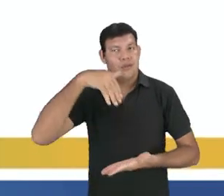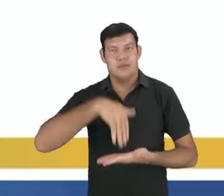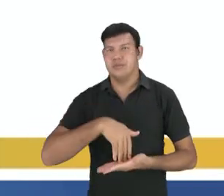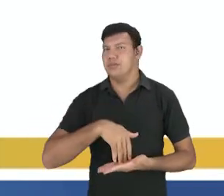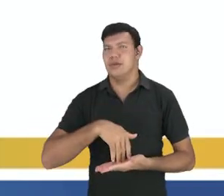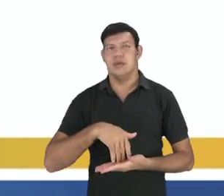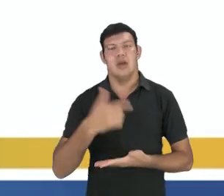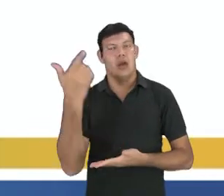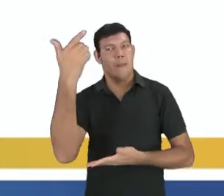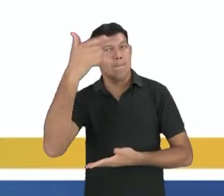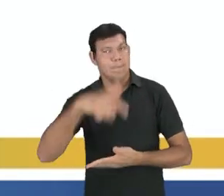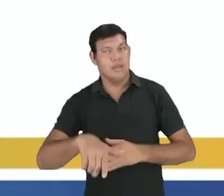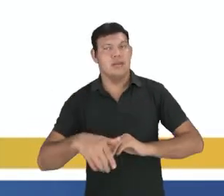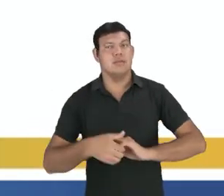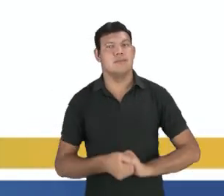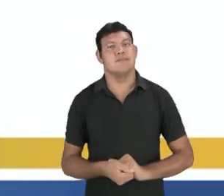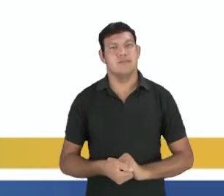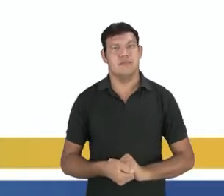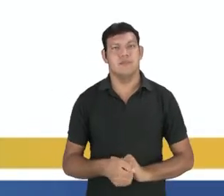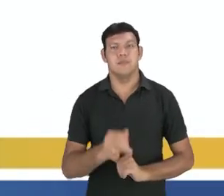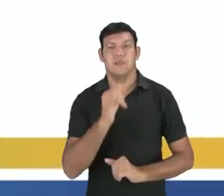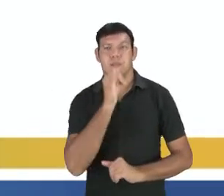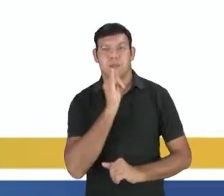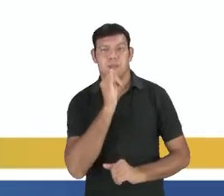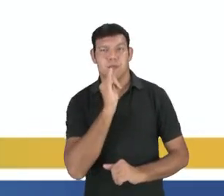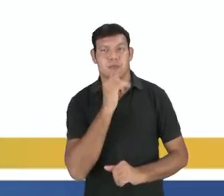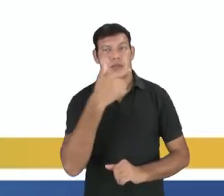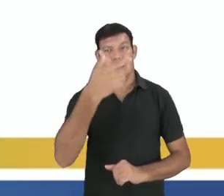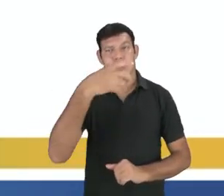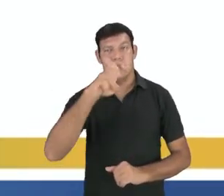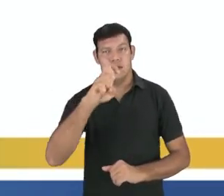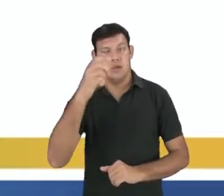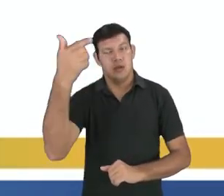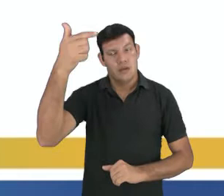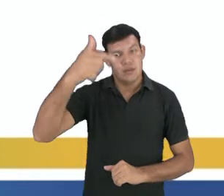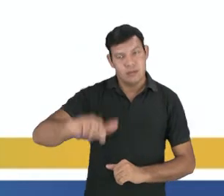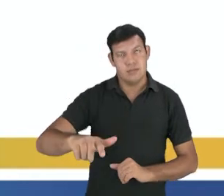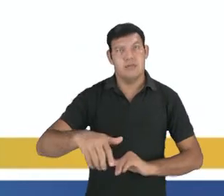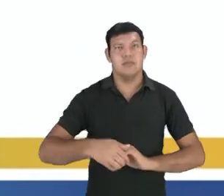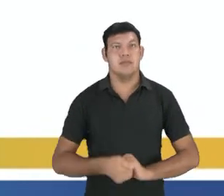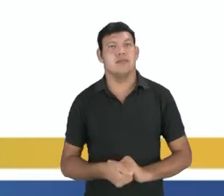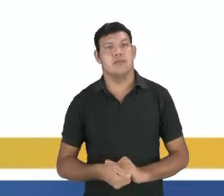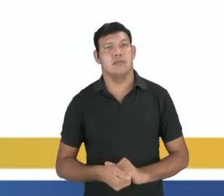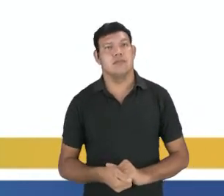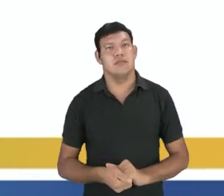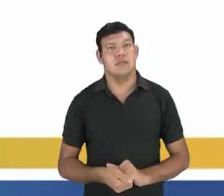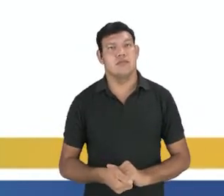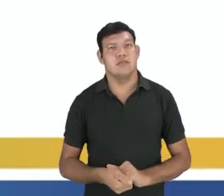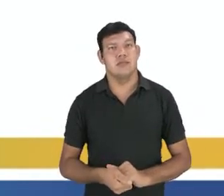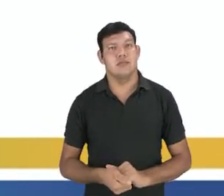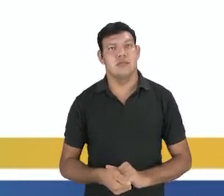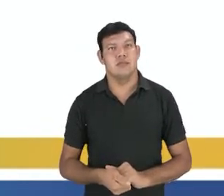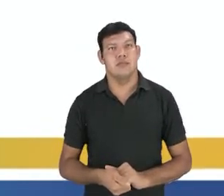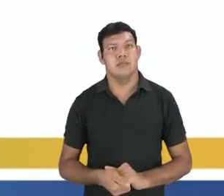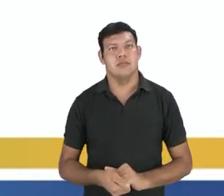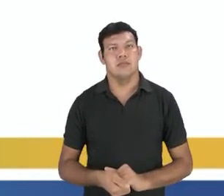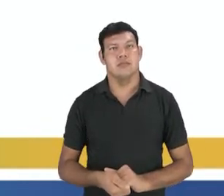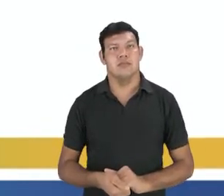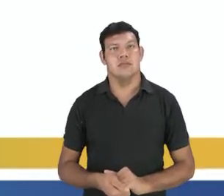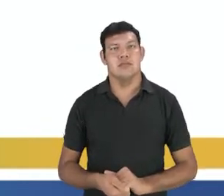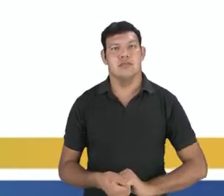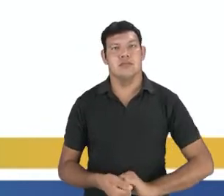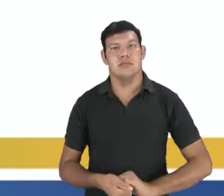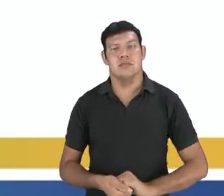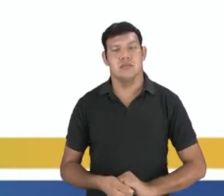ele deve ser repetido. No caso aqui, o 25 não dividiu por 2, eu repeti. Então, os números que dividiram os dois ao